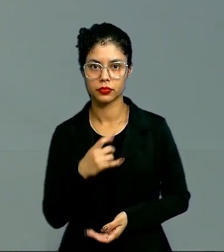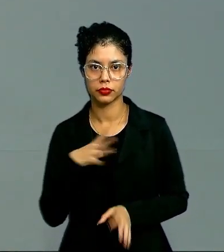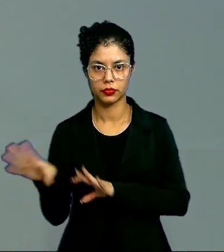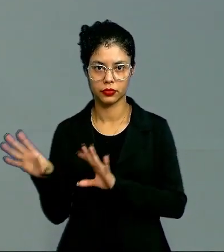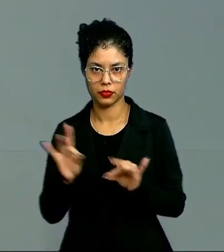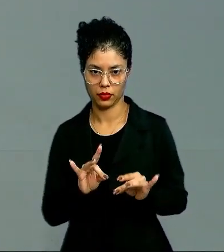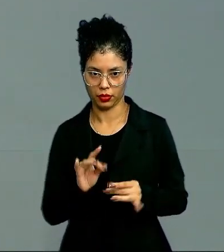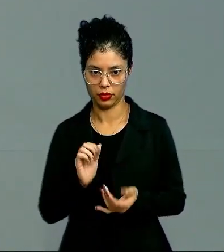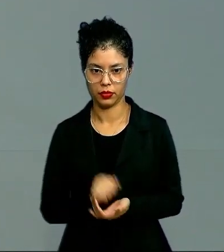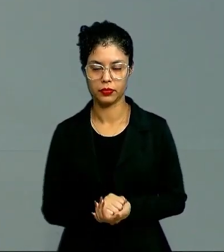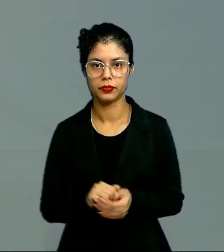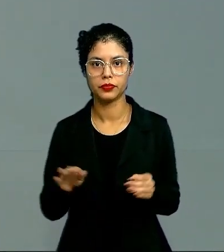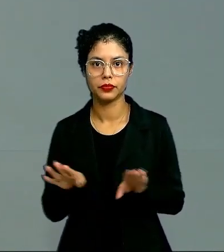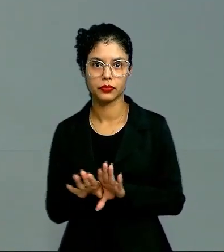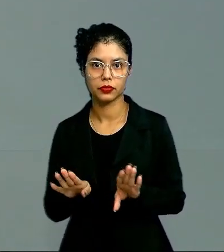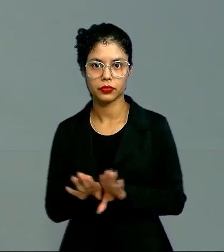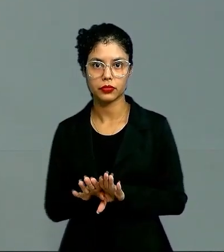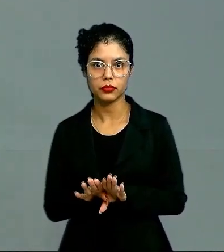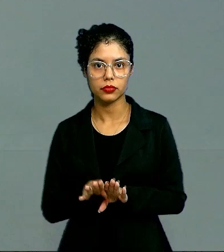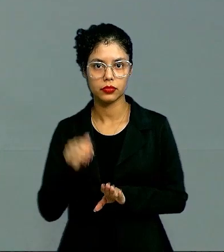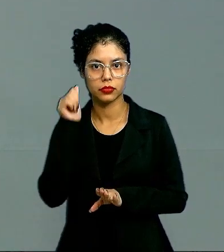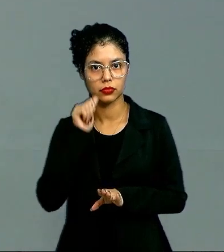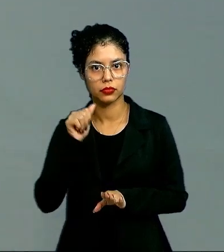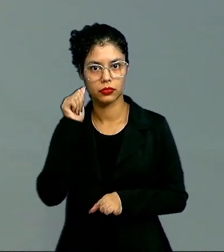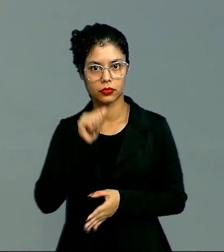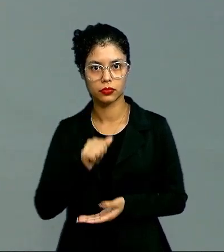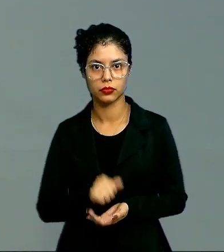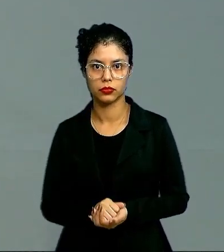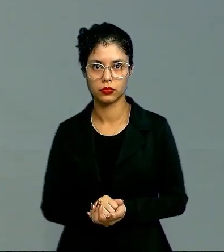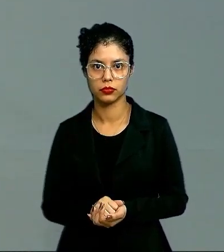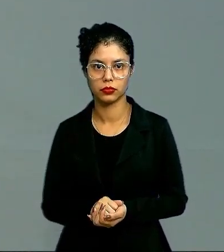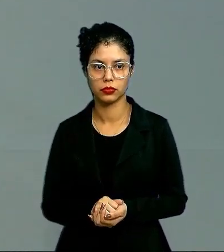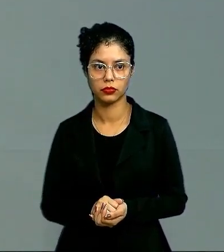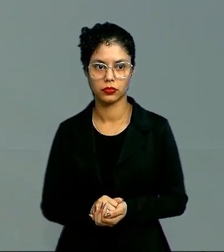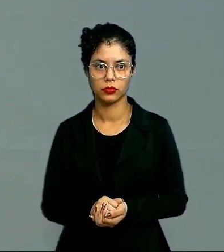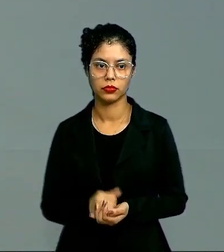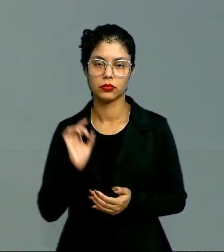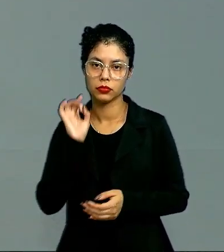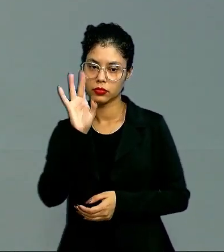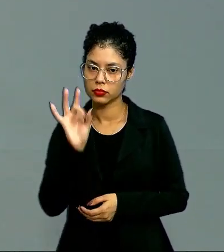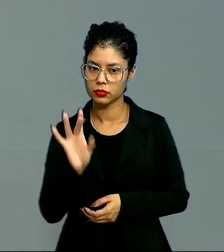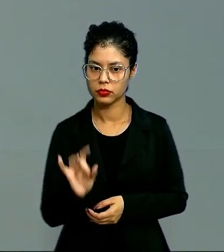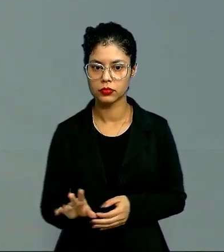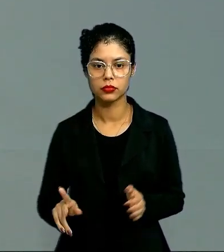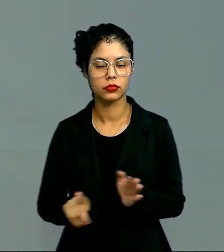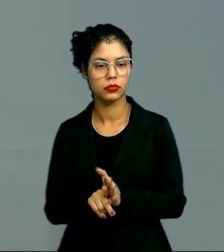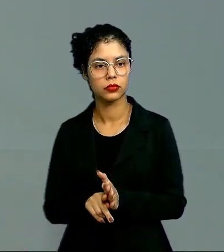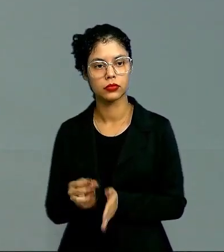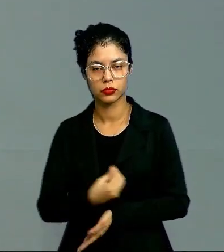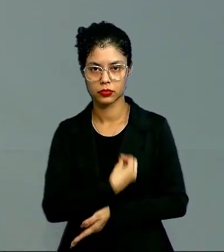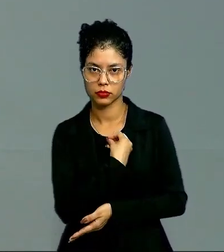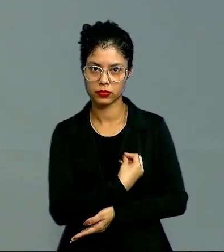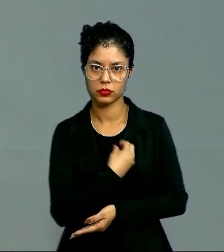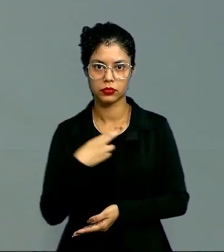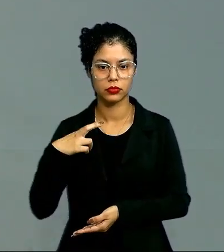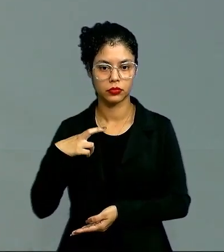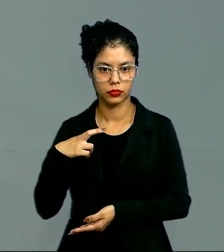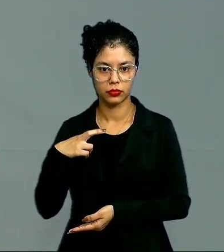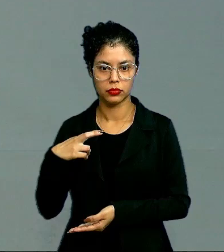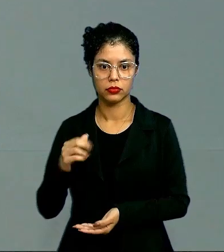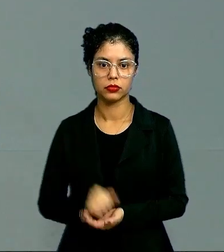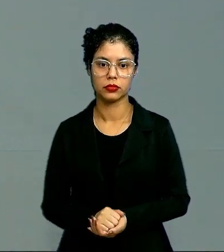um padrão, ela não quer que as mulheres, por exemplo, elas tenham um estilo de vida, cada um tem o seu estilo de vida voltado para a sua vida em particular.